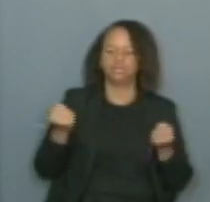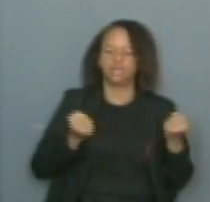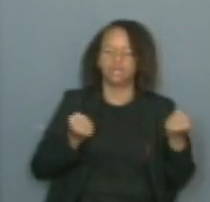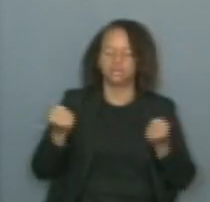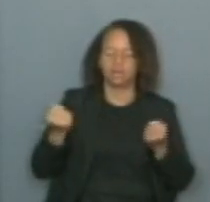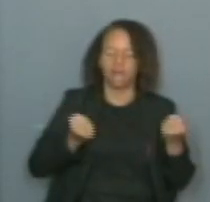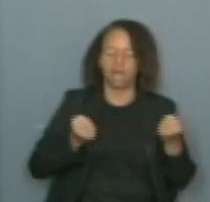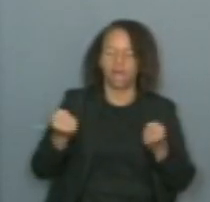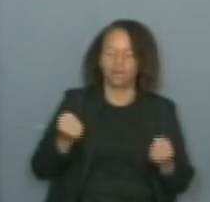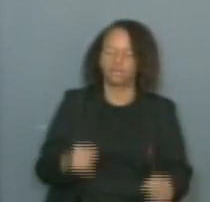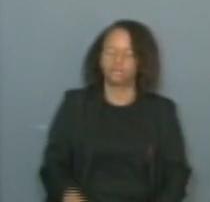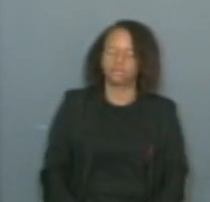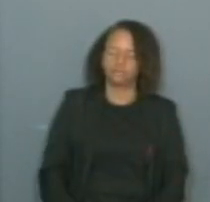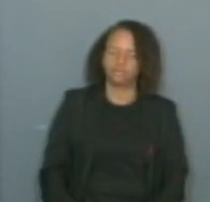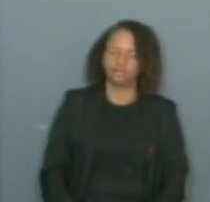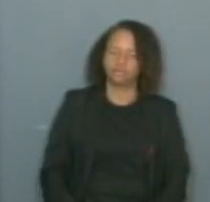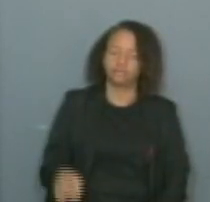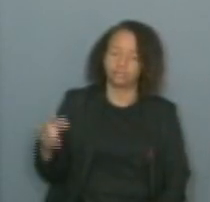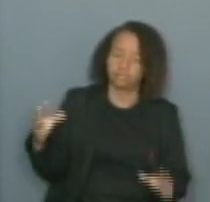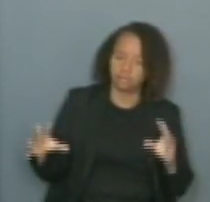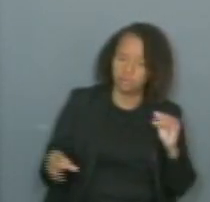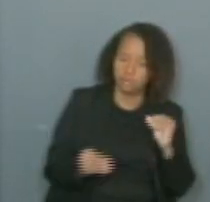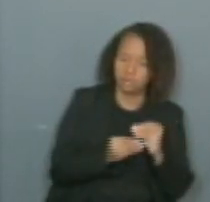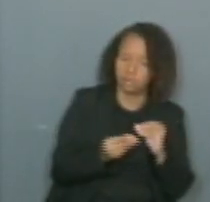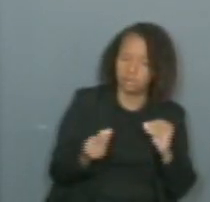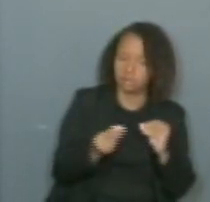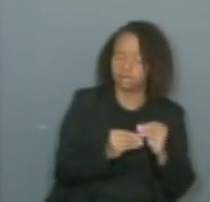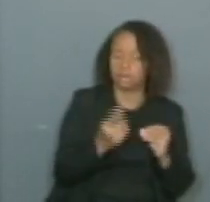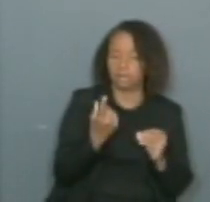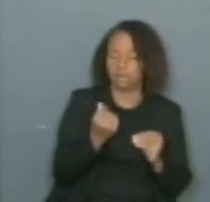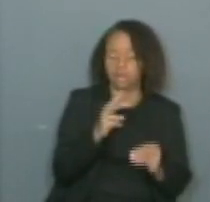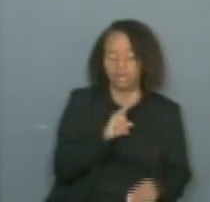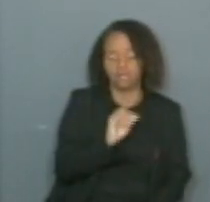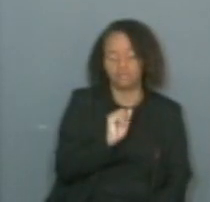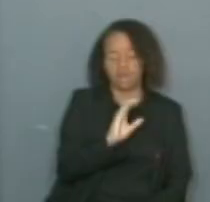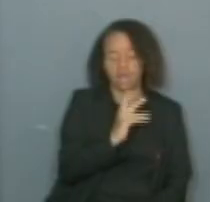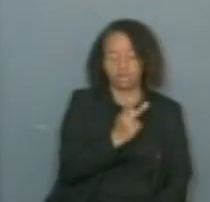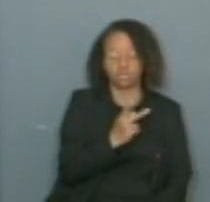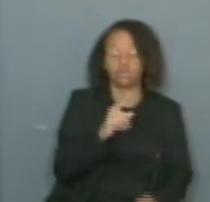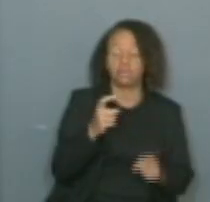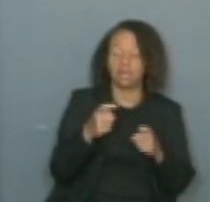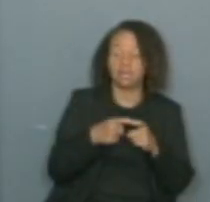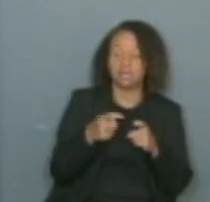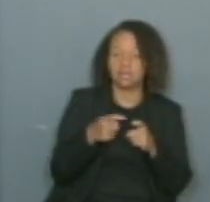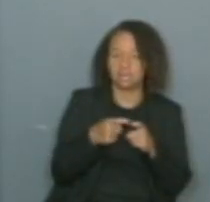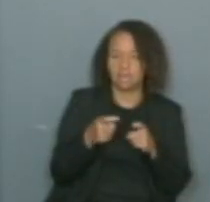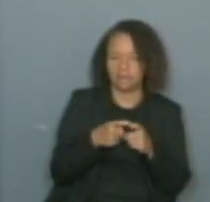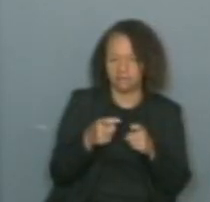direção. Nós indicamos aqui voucher para exames